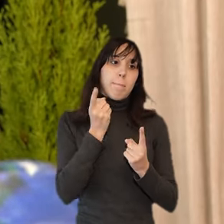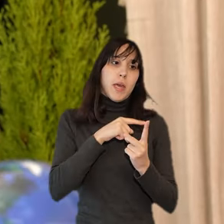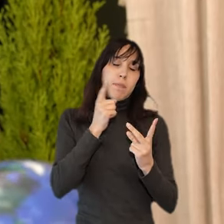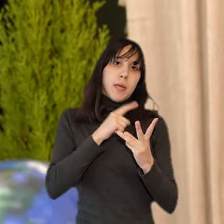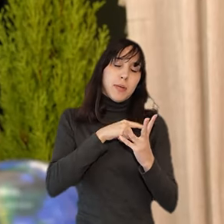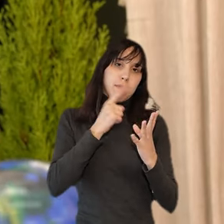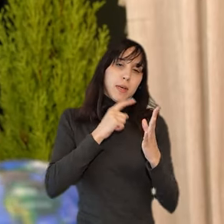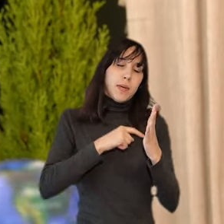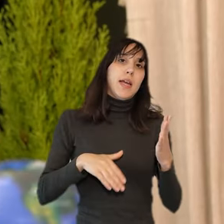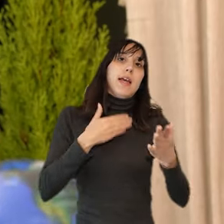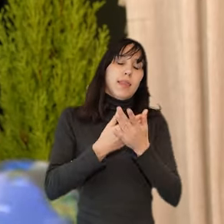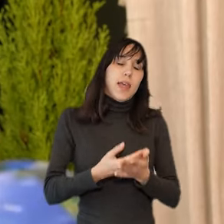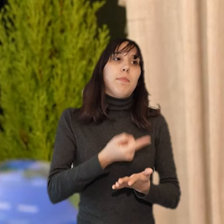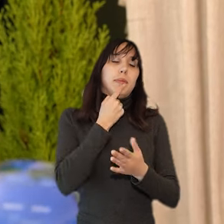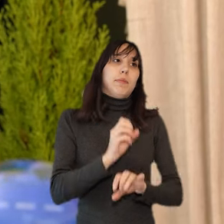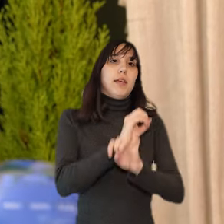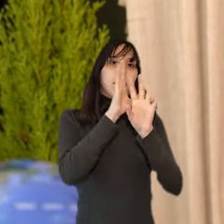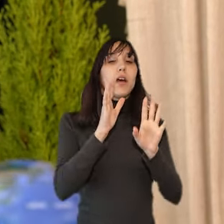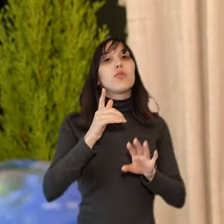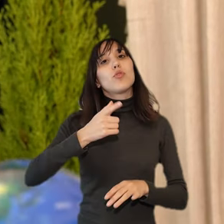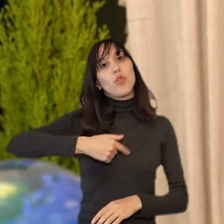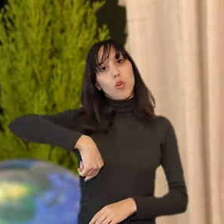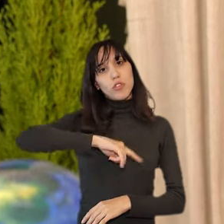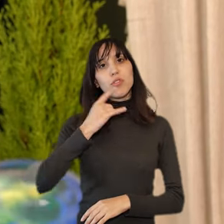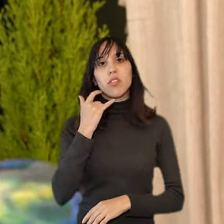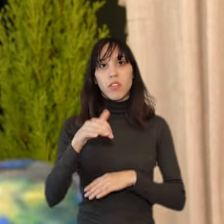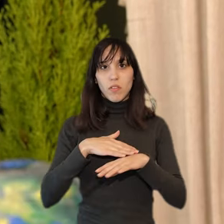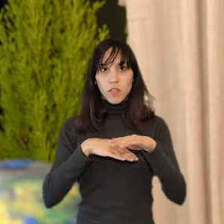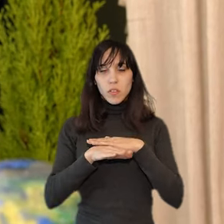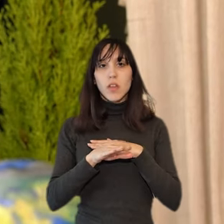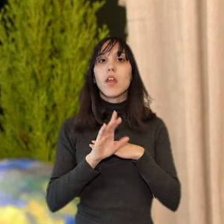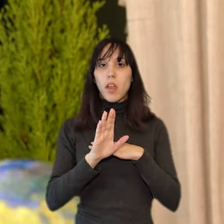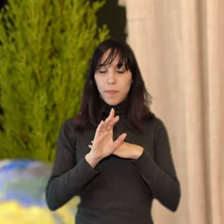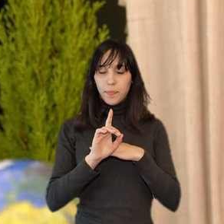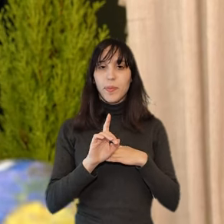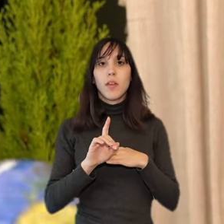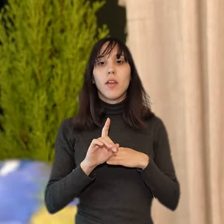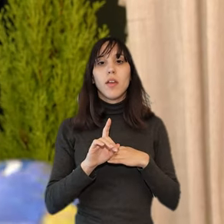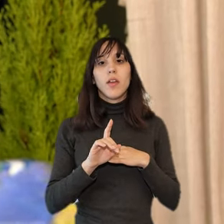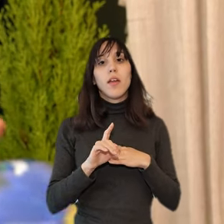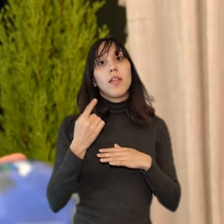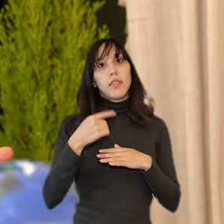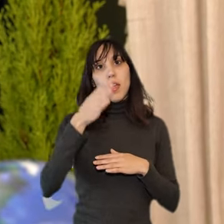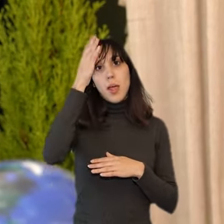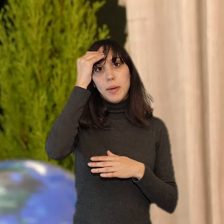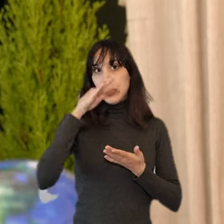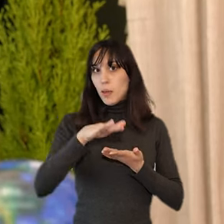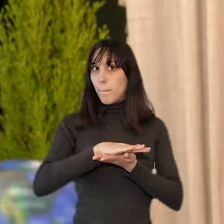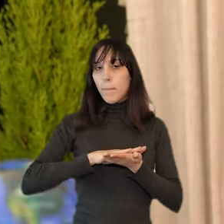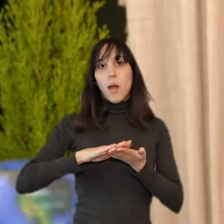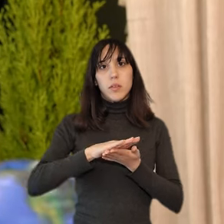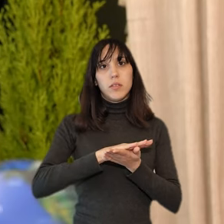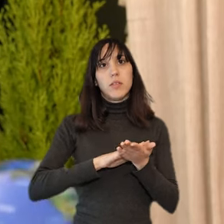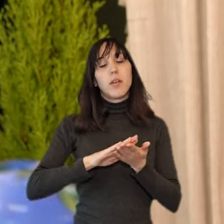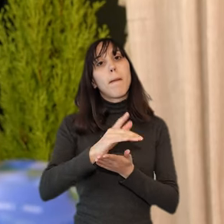até perceber eh Portanto o que nós o que nós tentamos fazer existe sempre umas umas as aprendizagens essenciais não é que